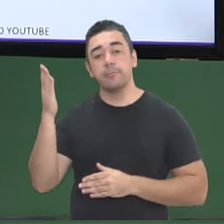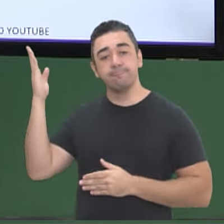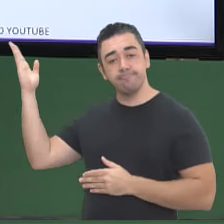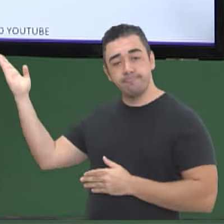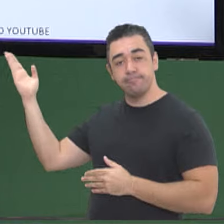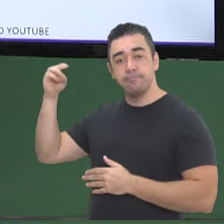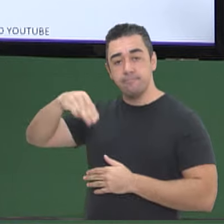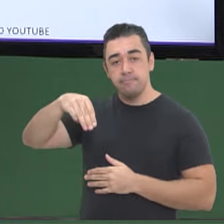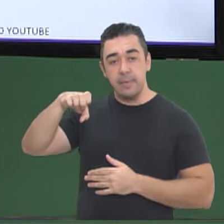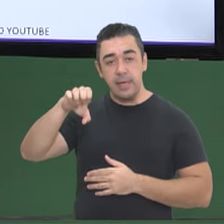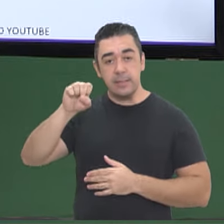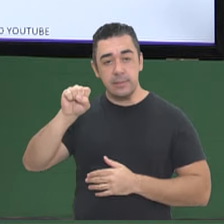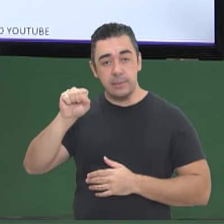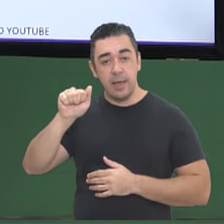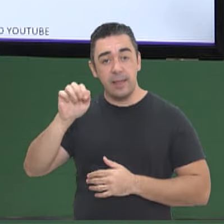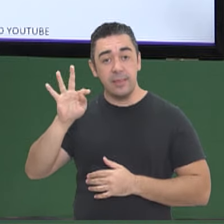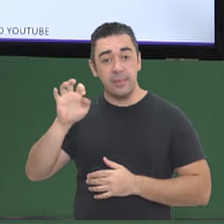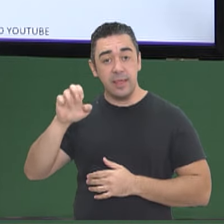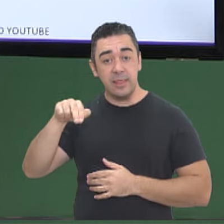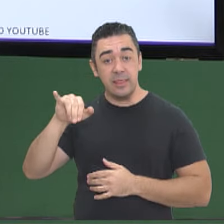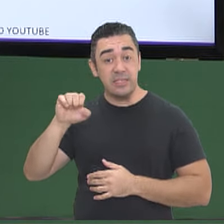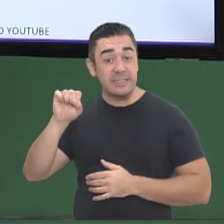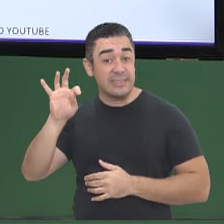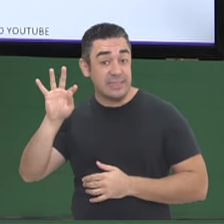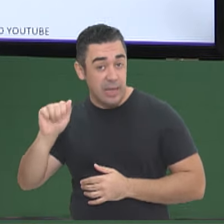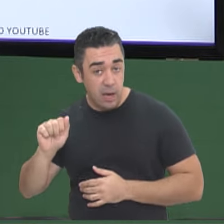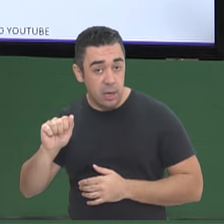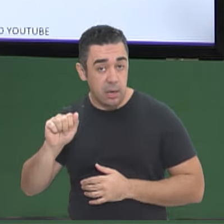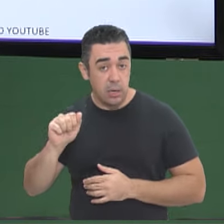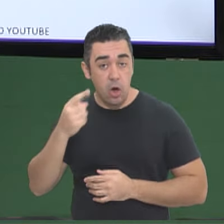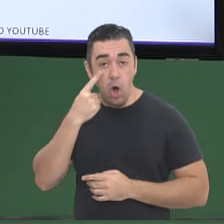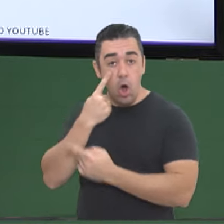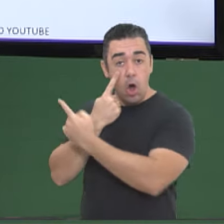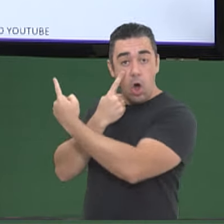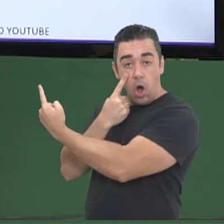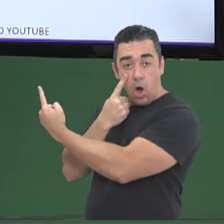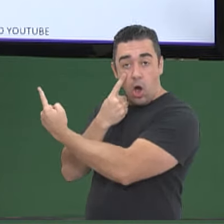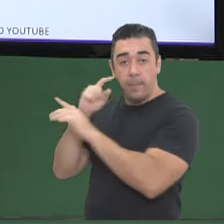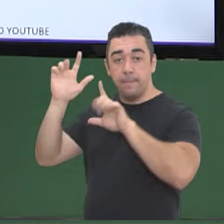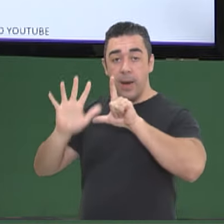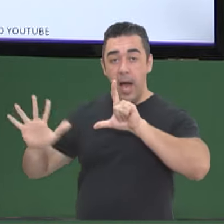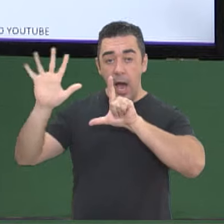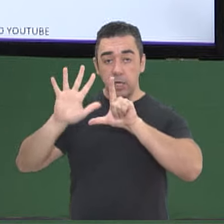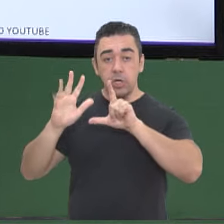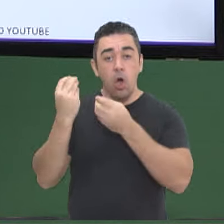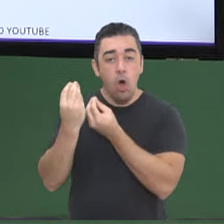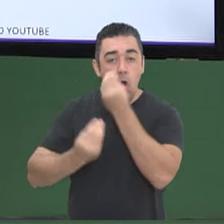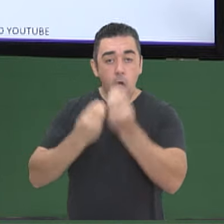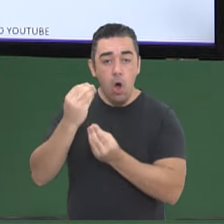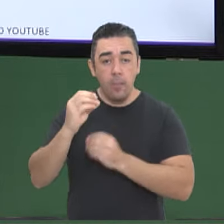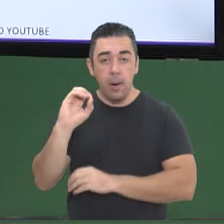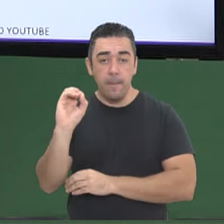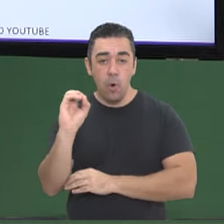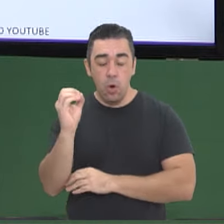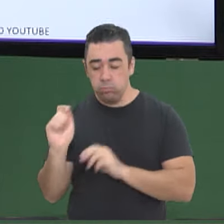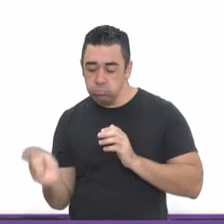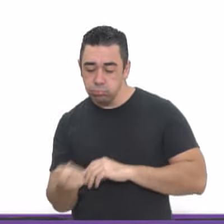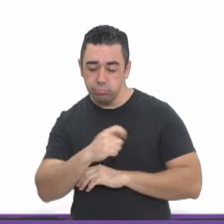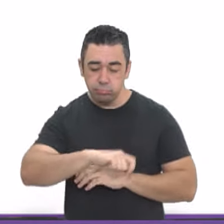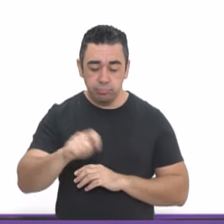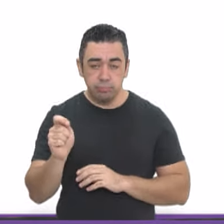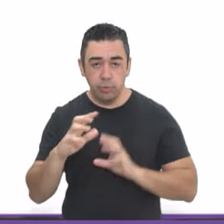bem. Então é isso, pessoal, essa imagem também está revelando aqui, né, a questão de bolas, certo? E raquetes